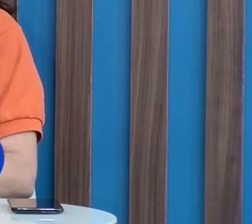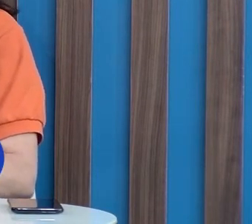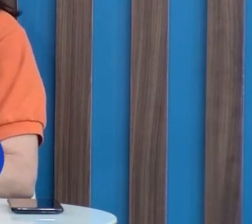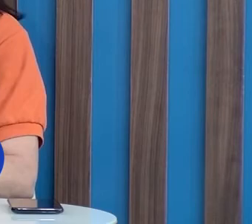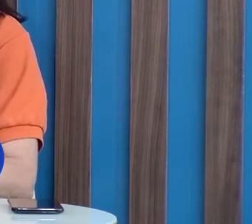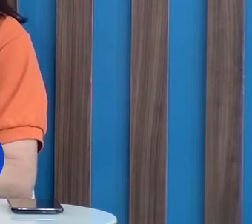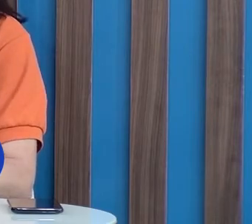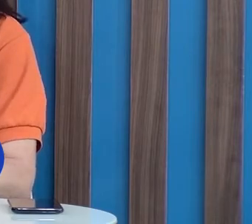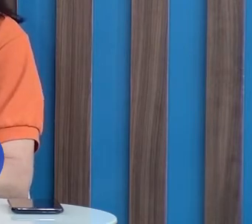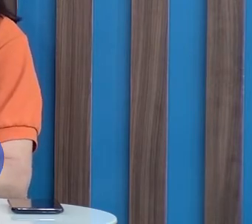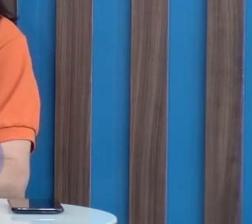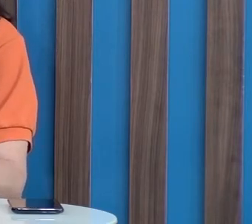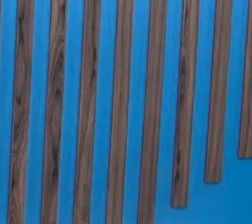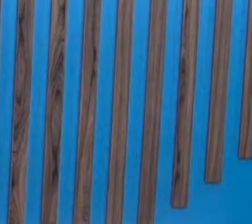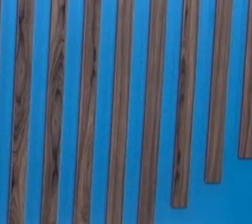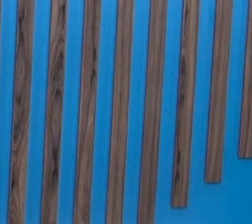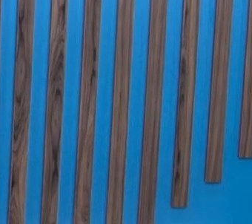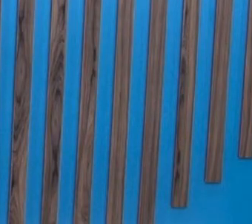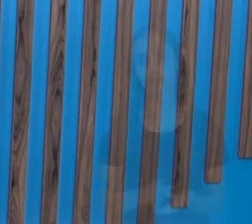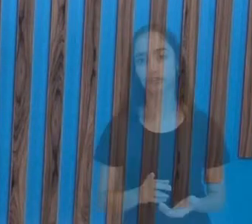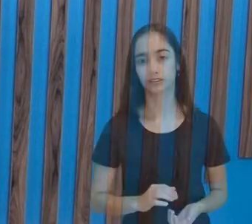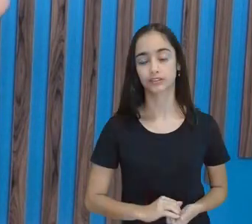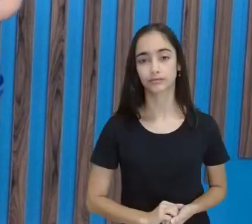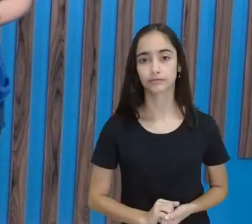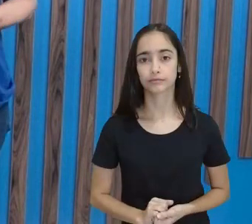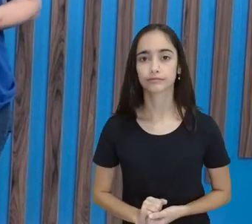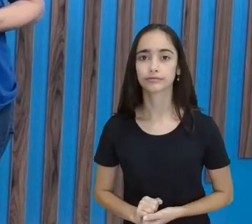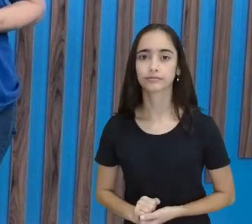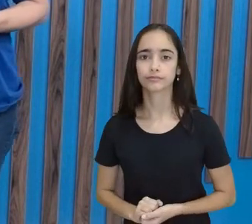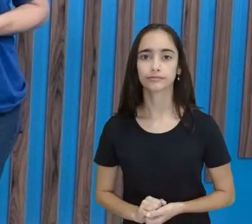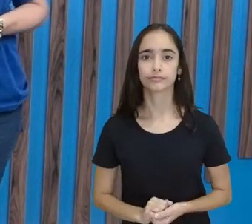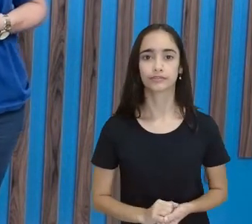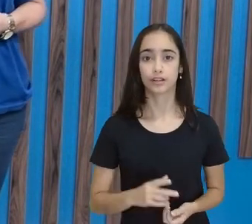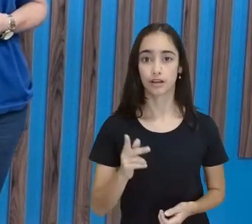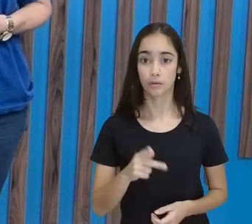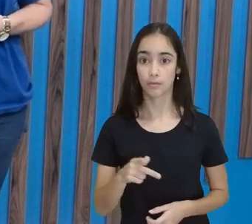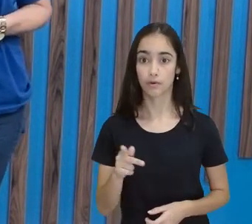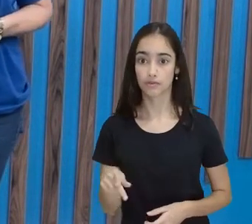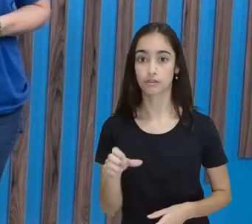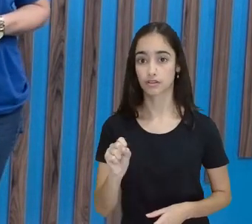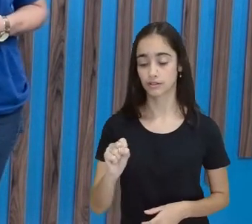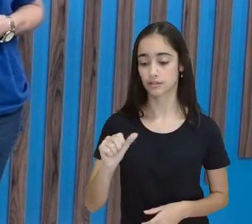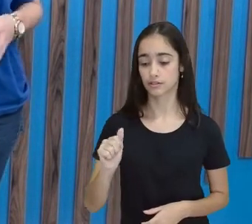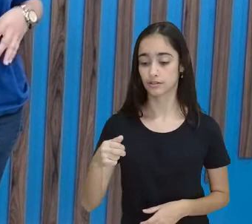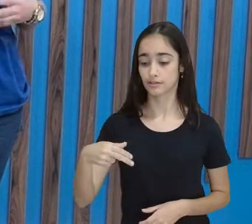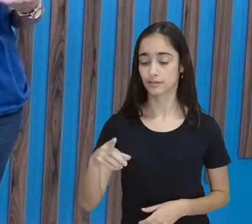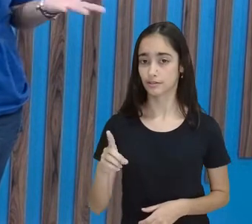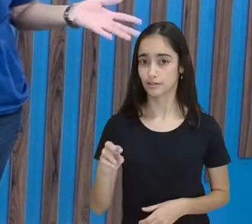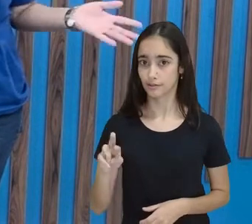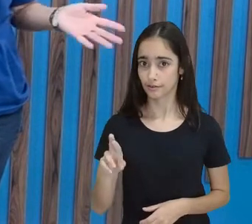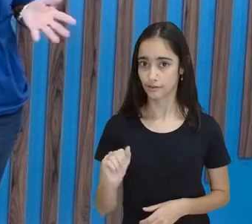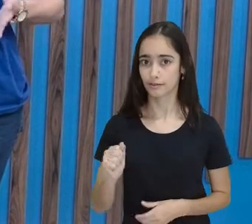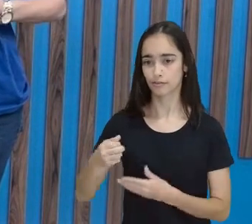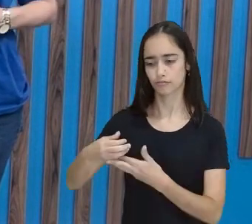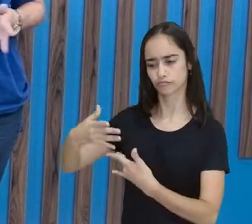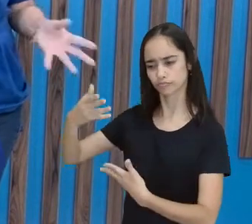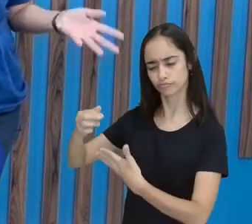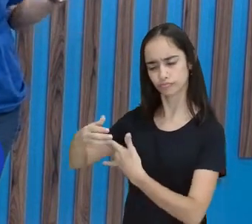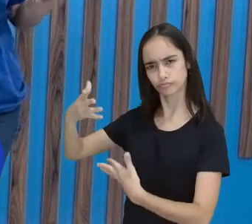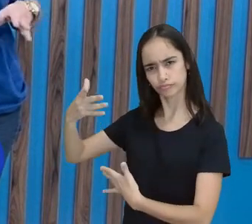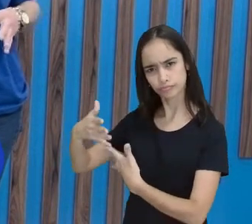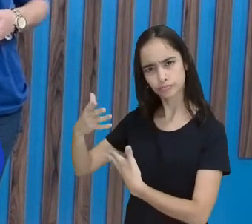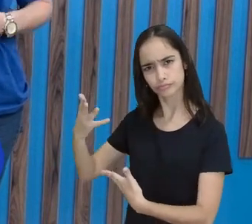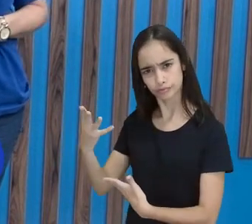nossas aulas. Isso mesmo, isso mesmo. Aí a professora Sandra tá no chat esperando vocês para que vocês conversem lá com ela e